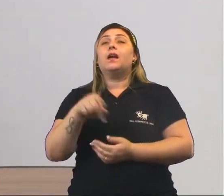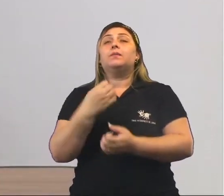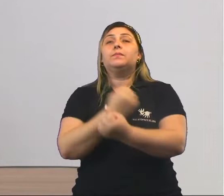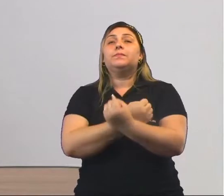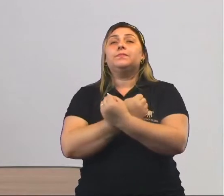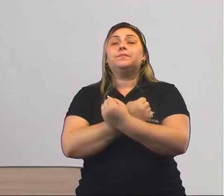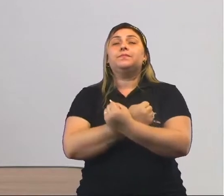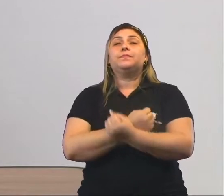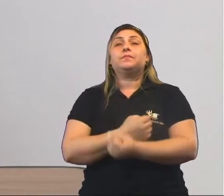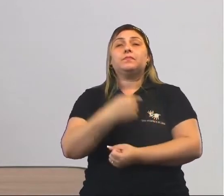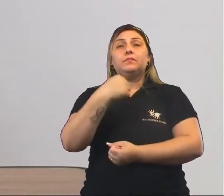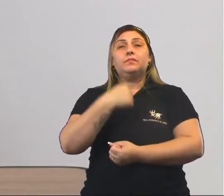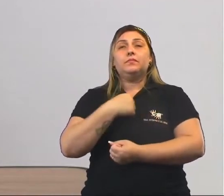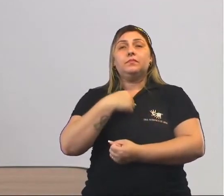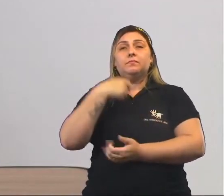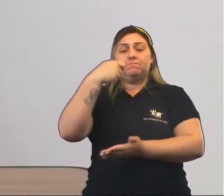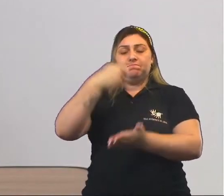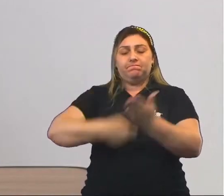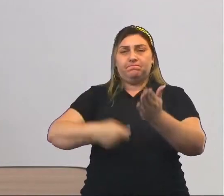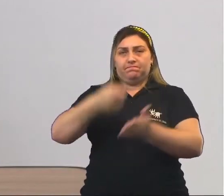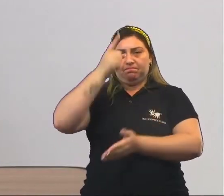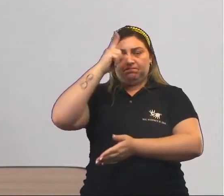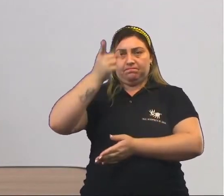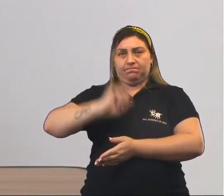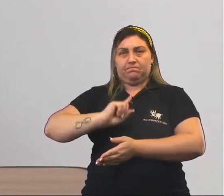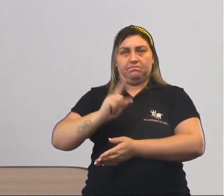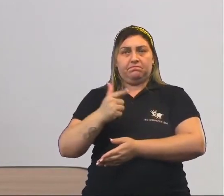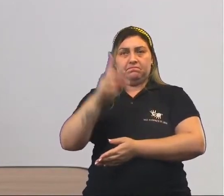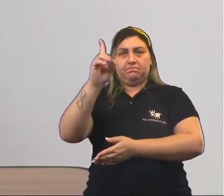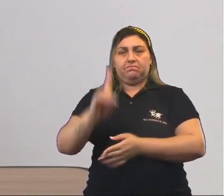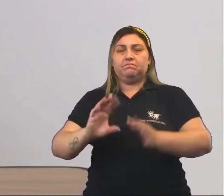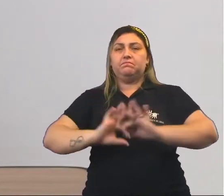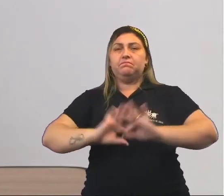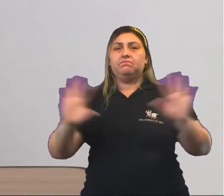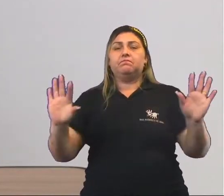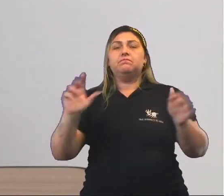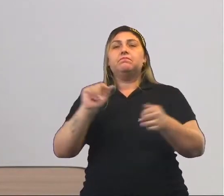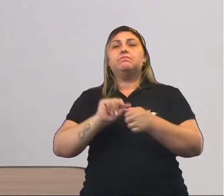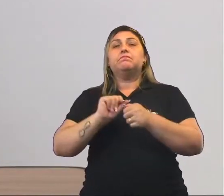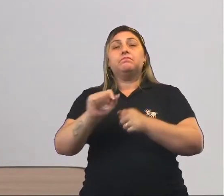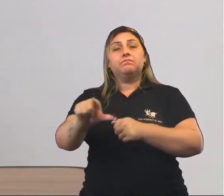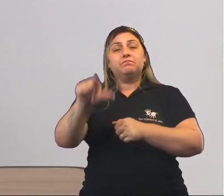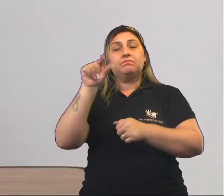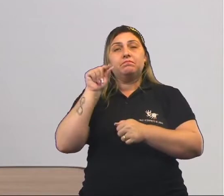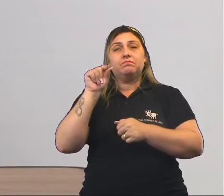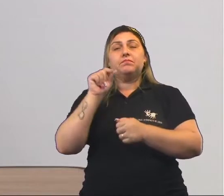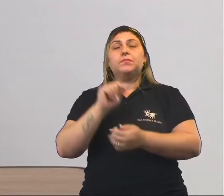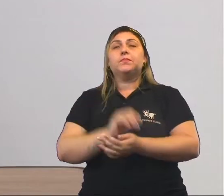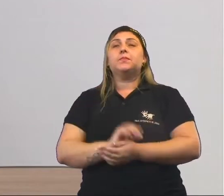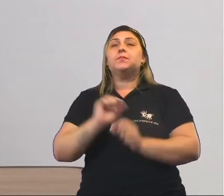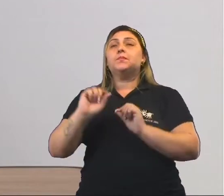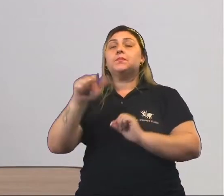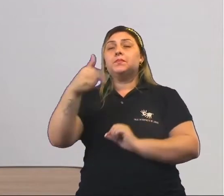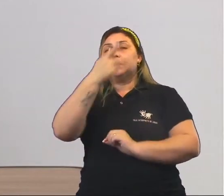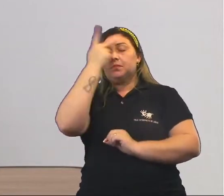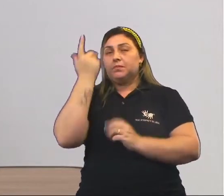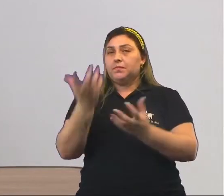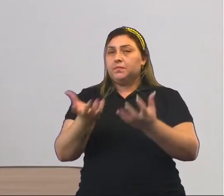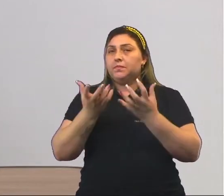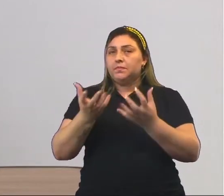É quando eu sou obrigada a trabalhar sem direito à liberdade e sem fazer escolhas. Fazer exatamente o que a outra pessoa quer, como se